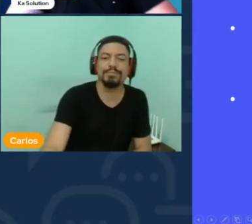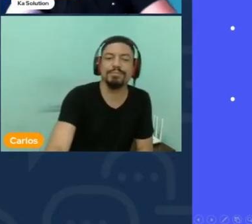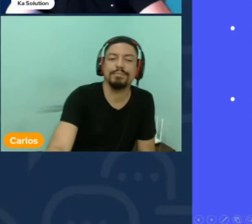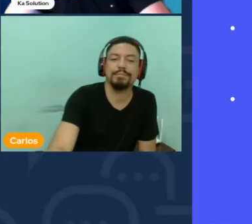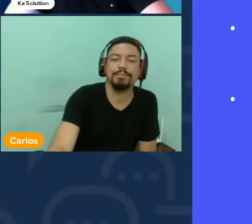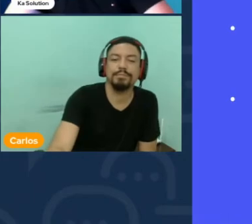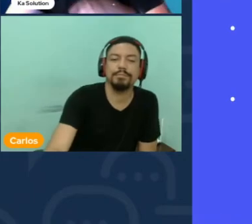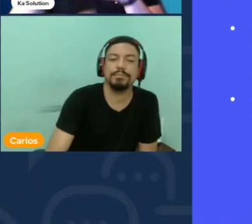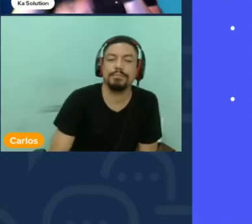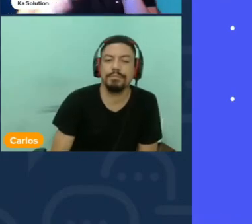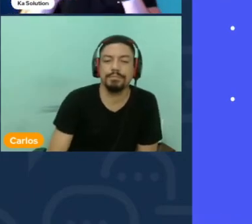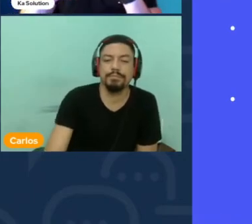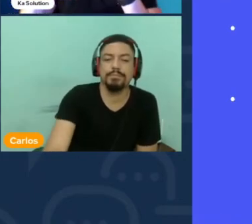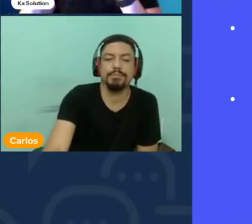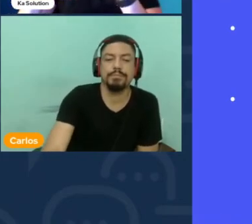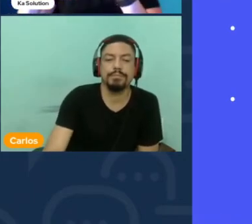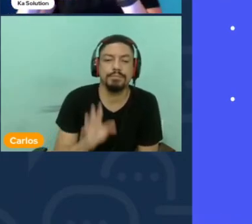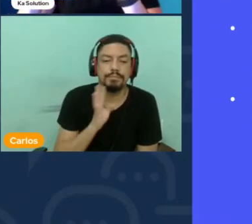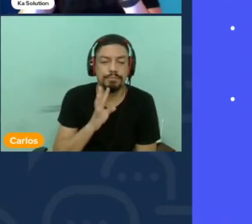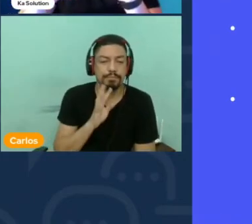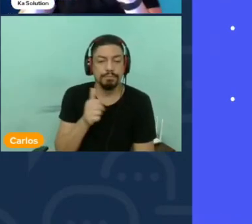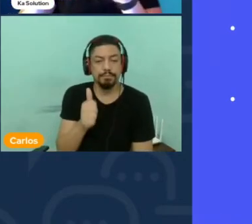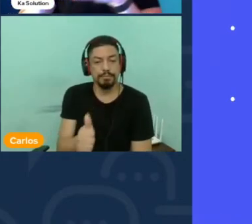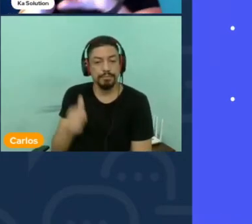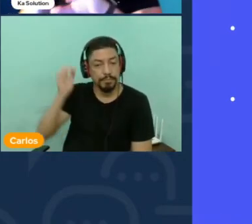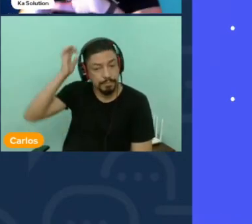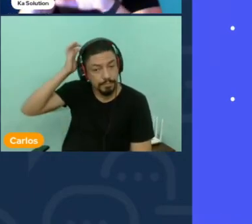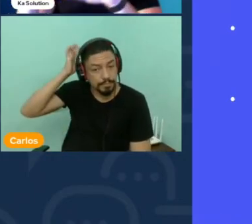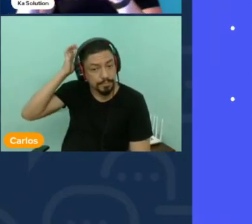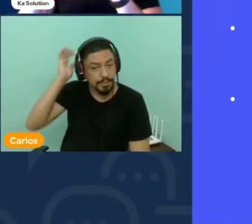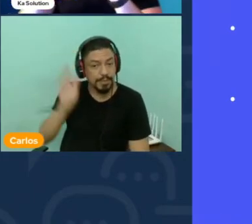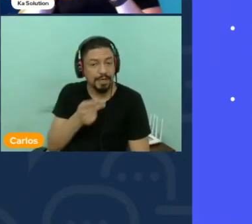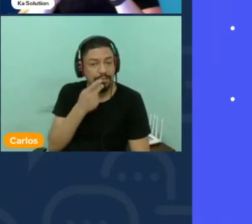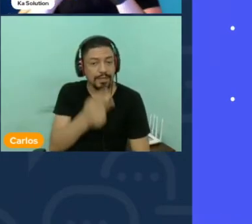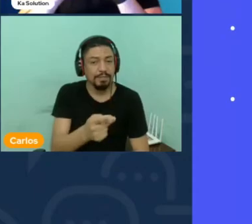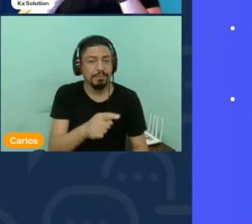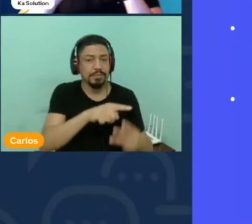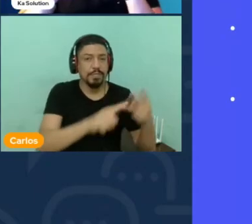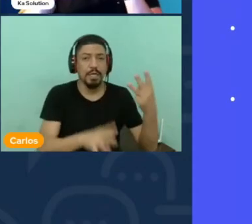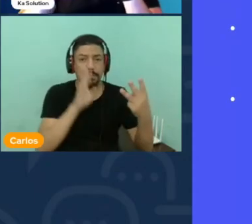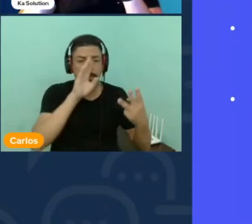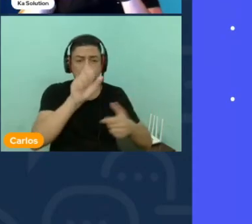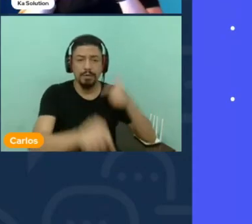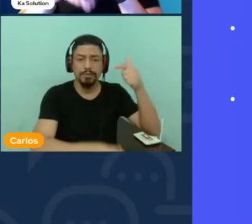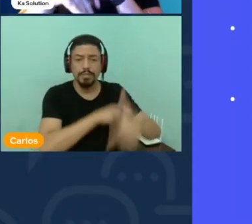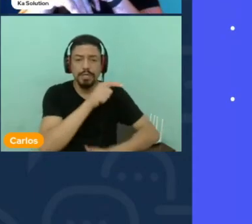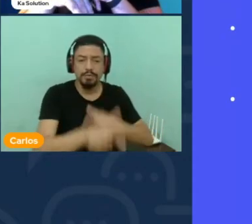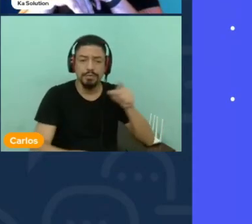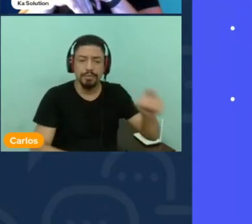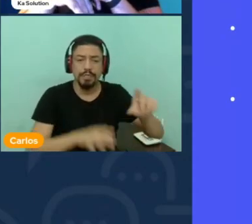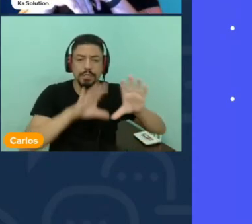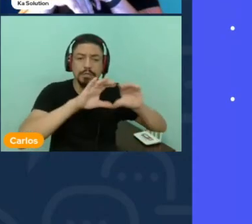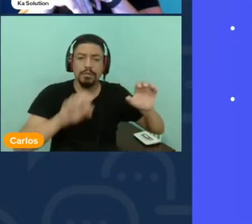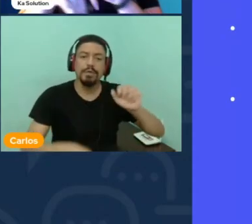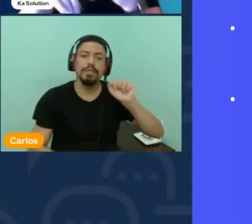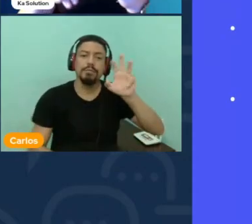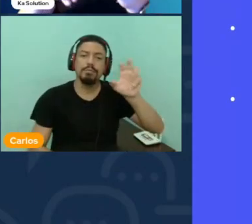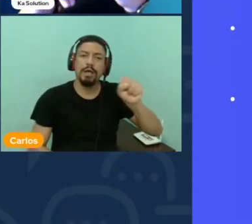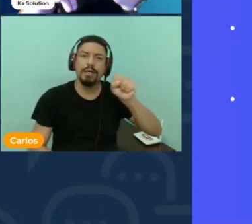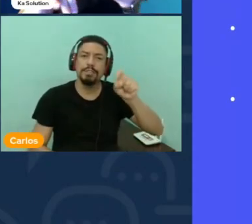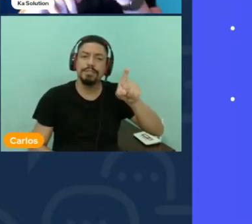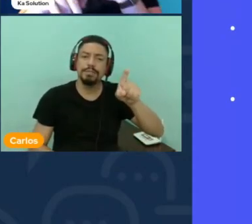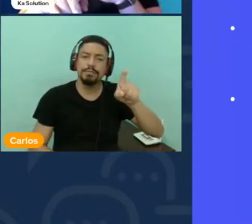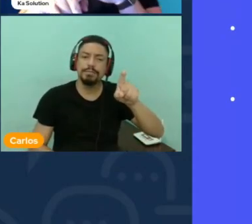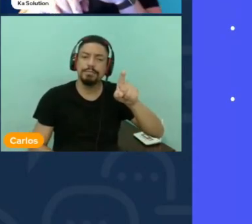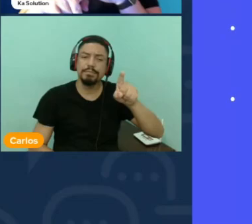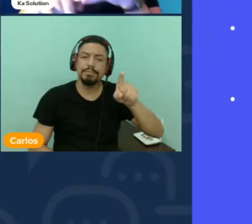Legal? Então, pessoal, falamos até aqui de 3 principais serviços aí quando a gente está falando da nuvem AWS. A gente falou